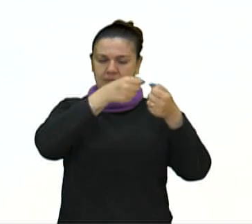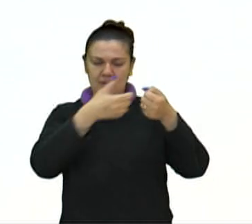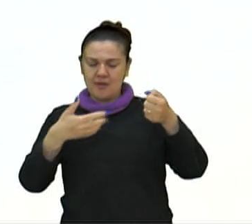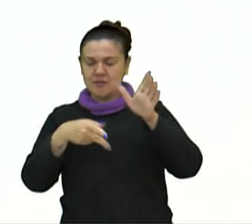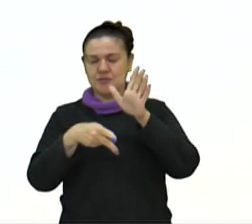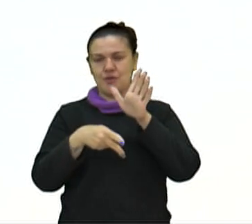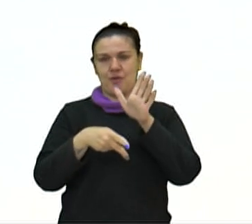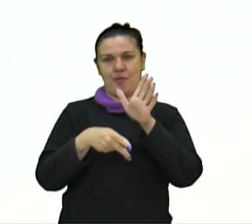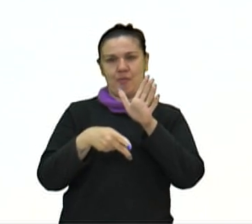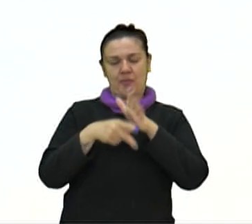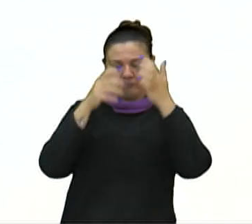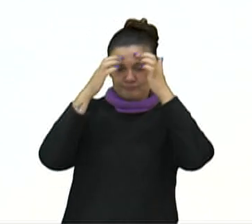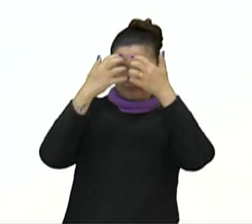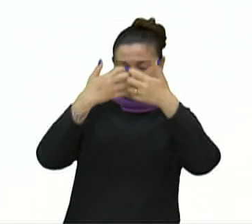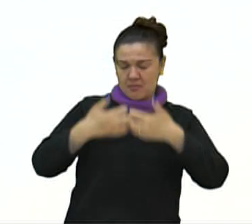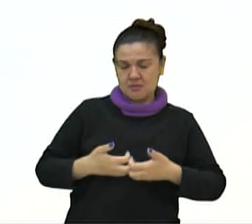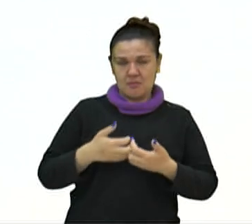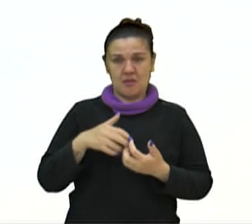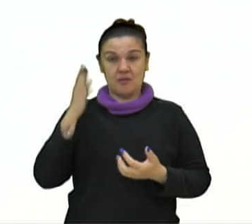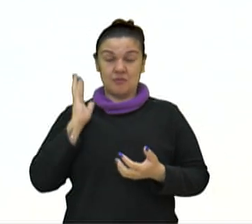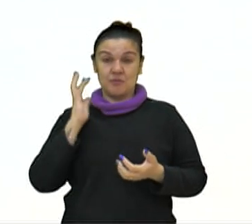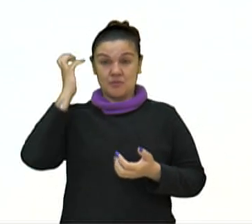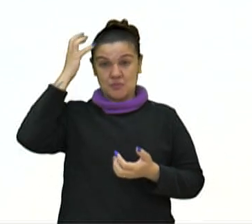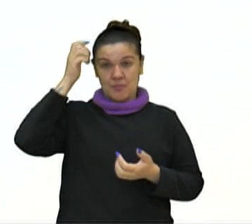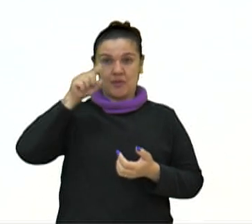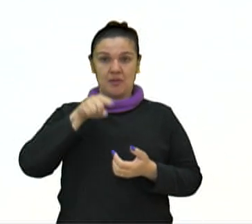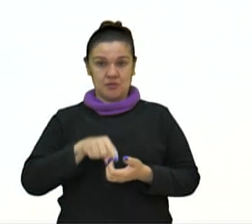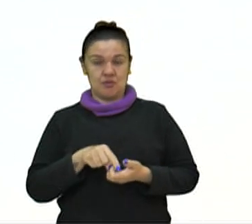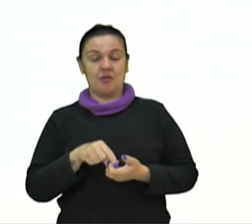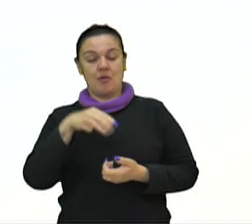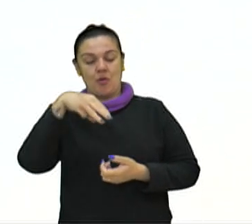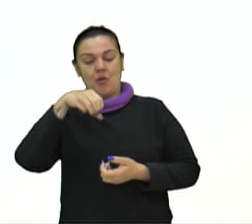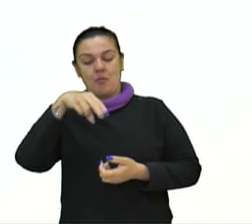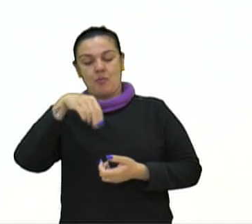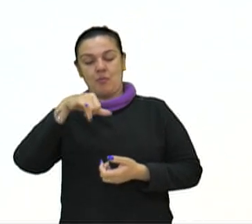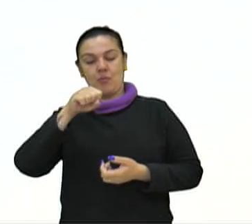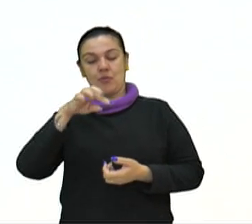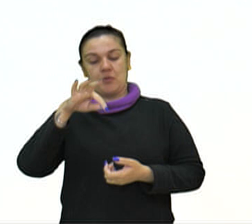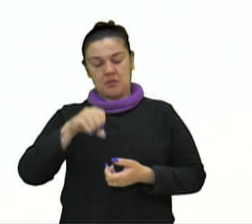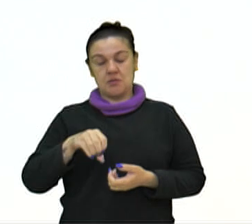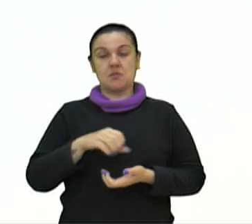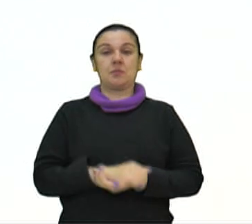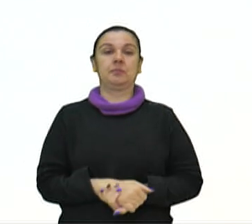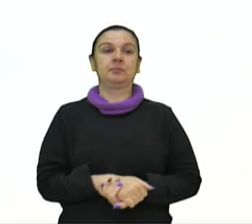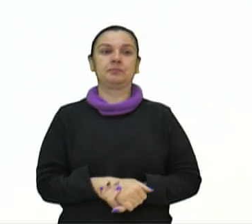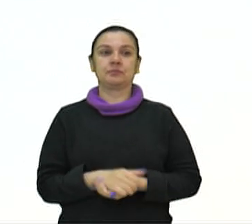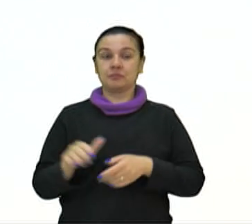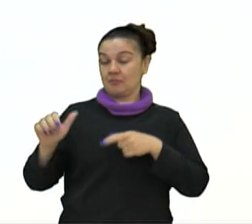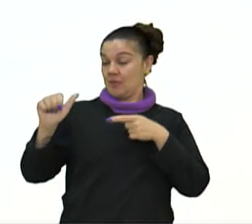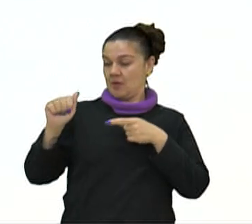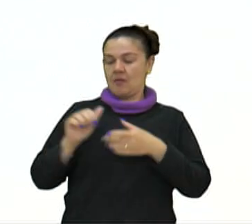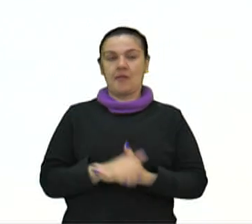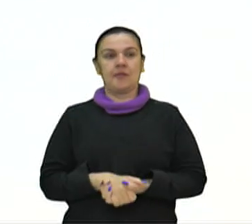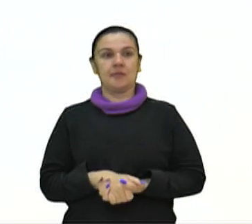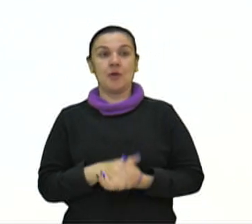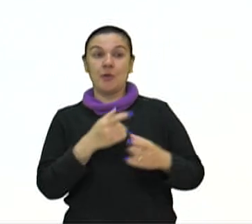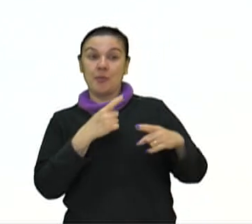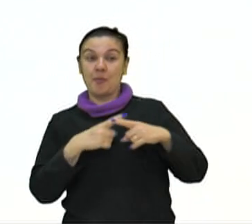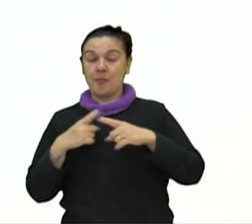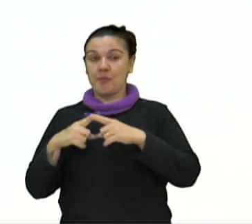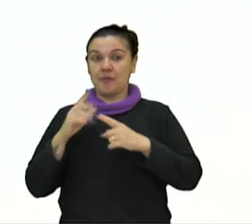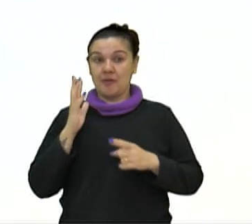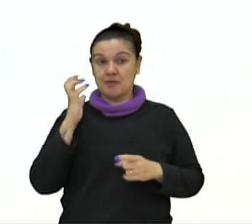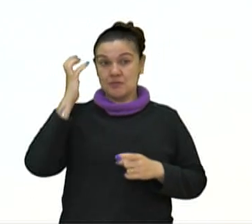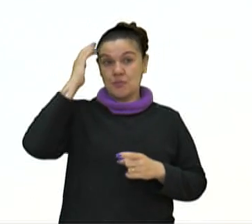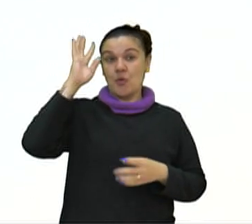de Spinoza é o monismo? Marque a alternativa mais correta. Você acha que é a alternativa A, então? Por que